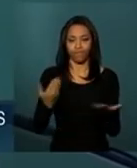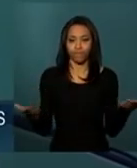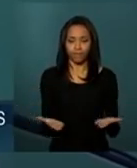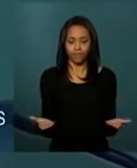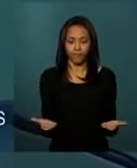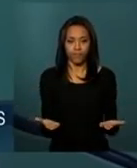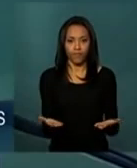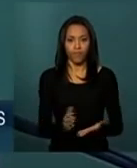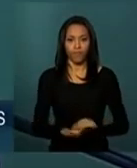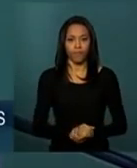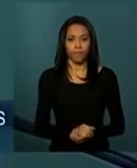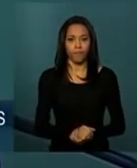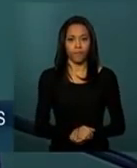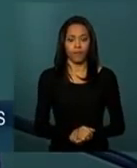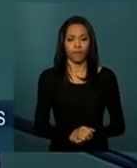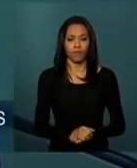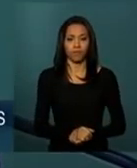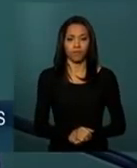eu